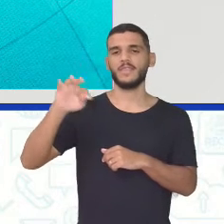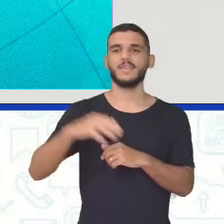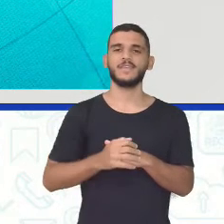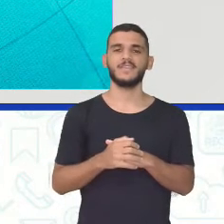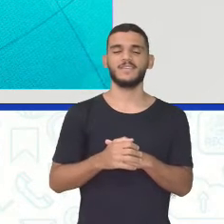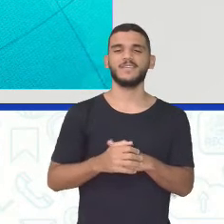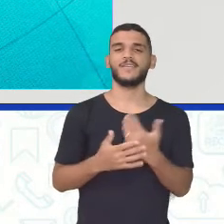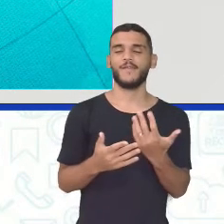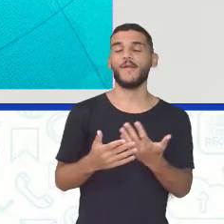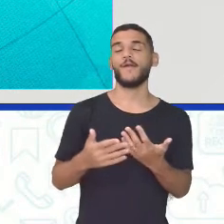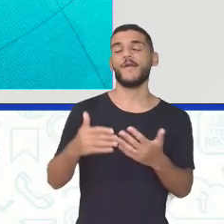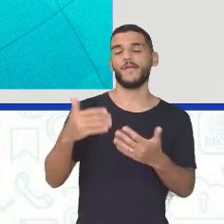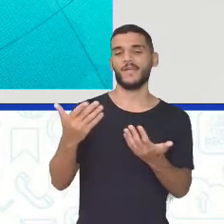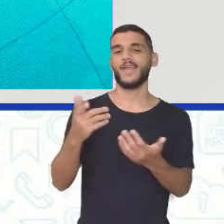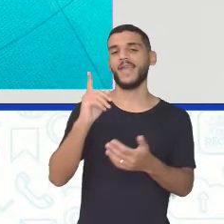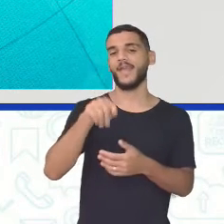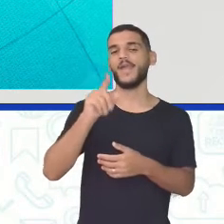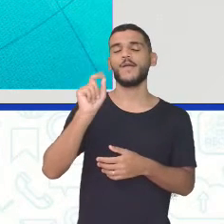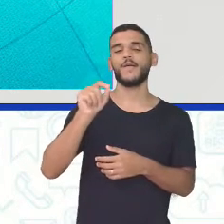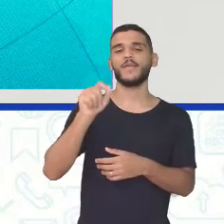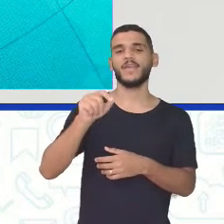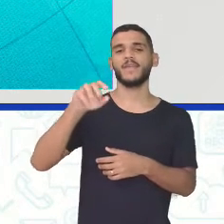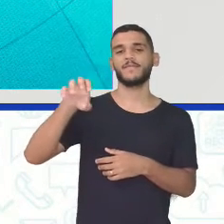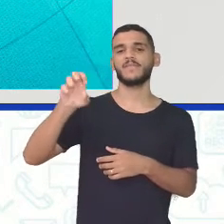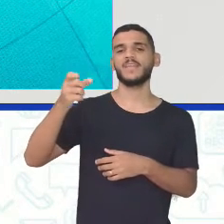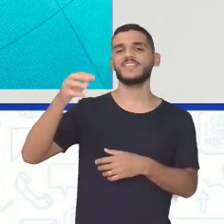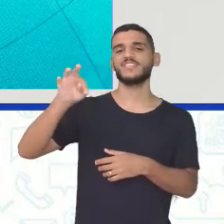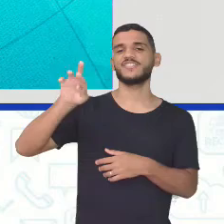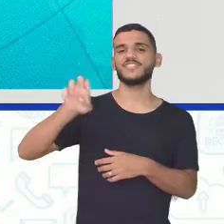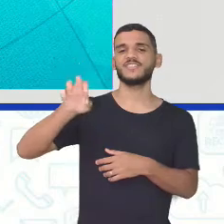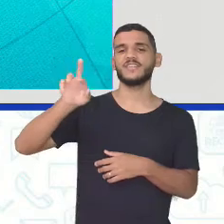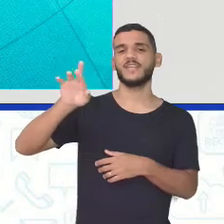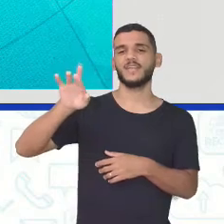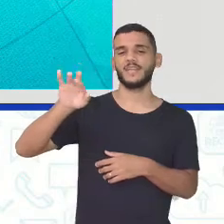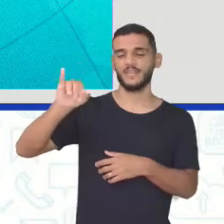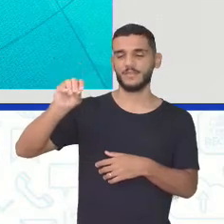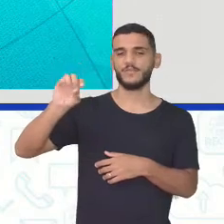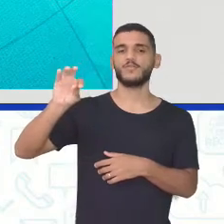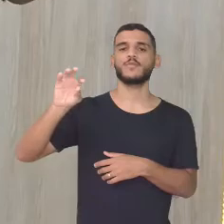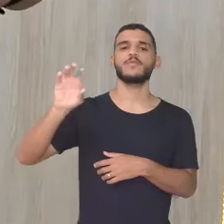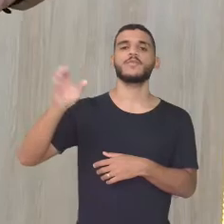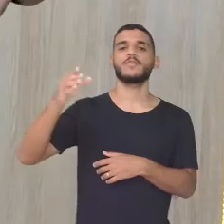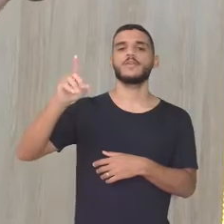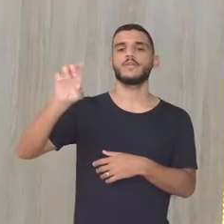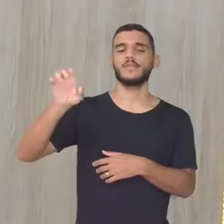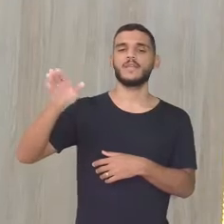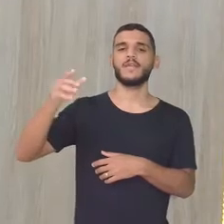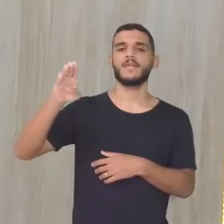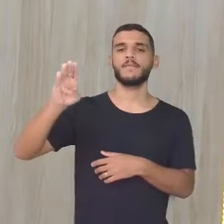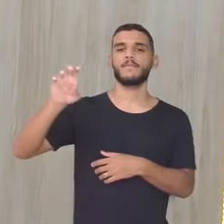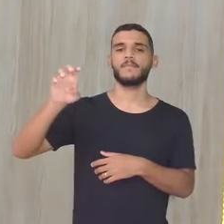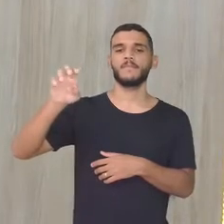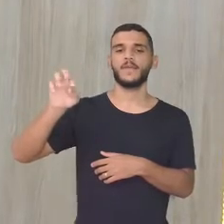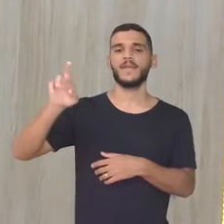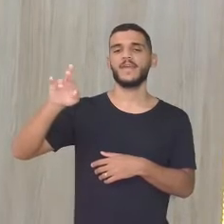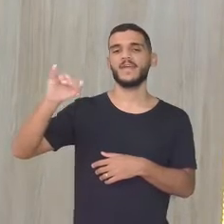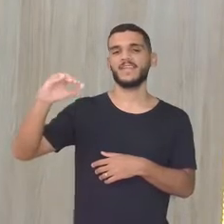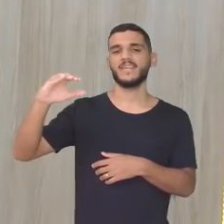professor é poliglota, Ah, gente. menina, Fala aqui, francês, inglês. Je parle français un